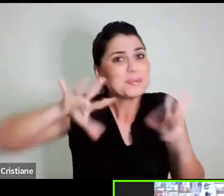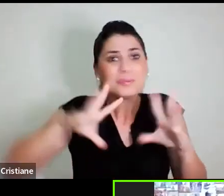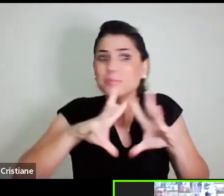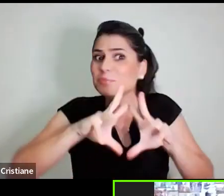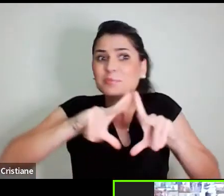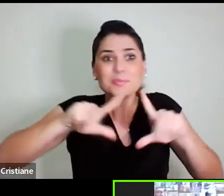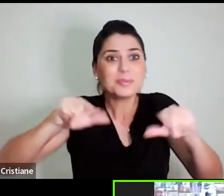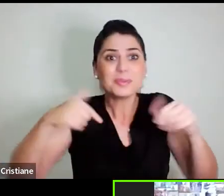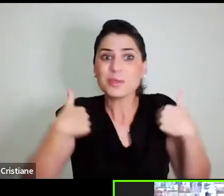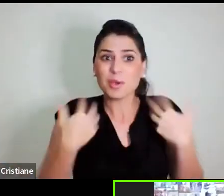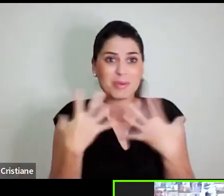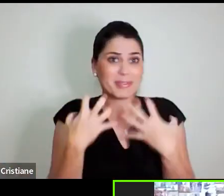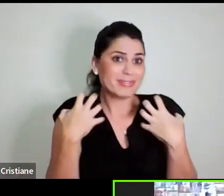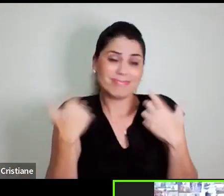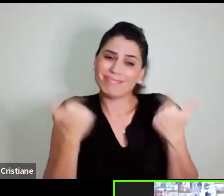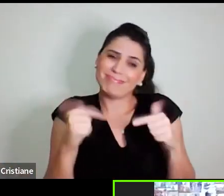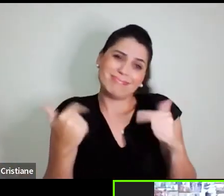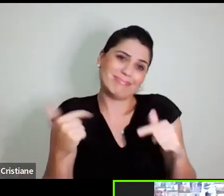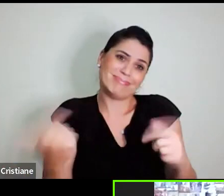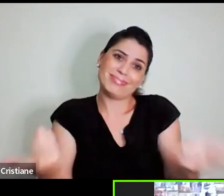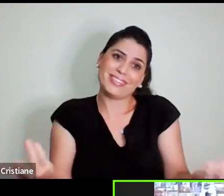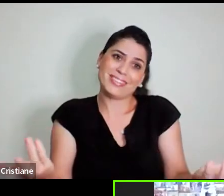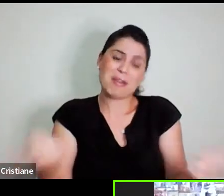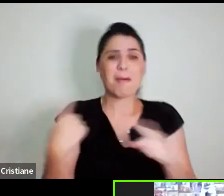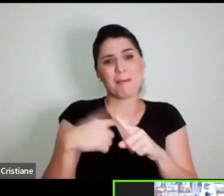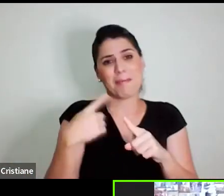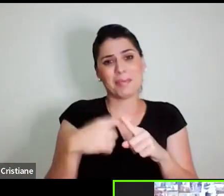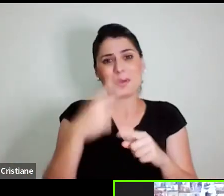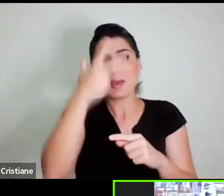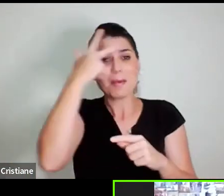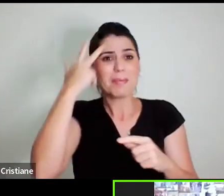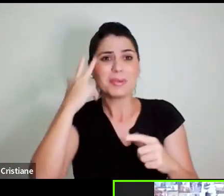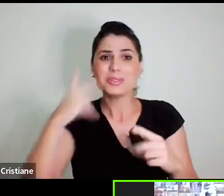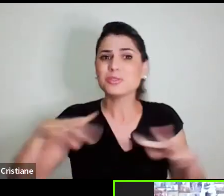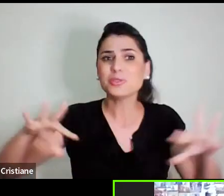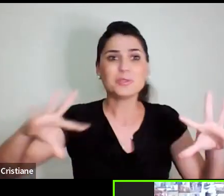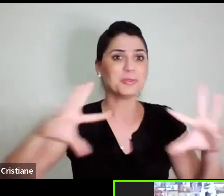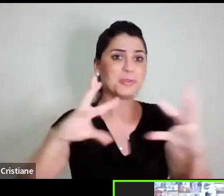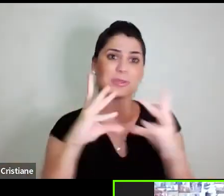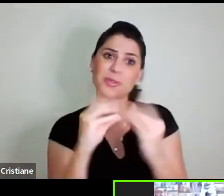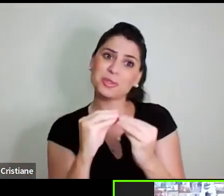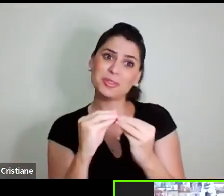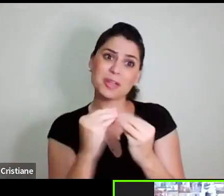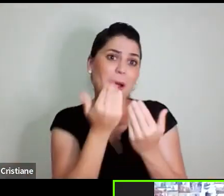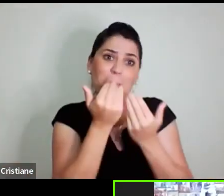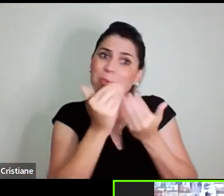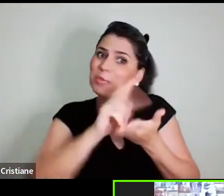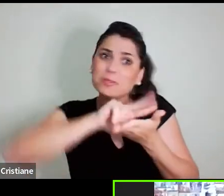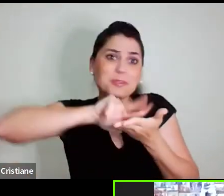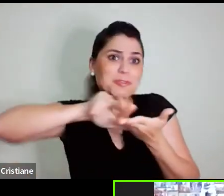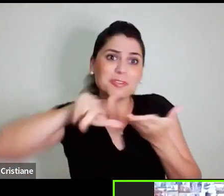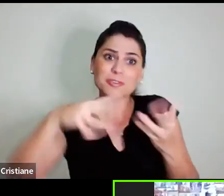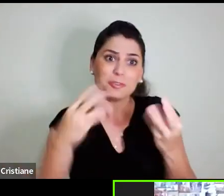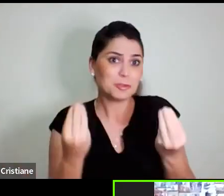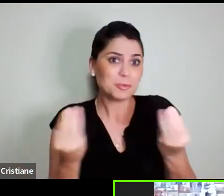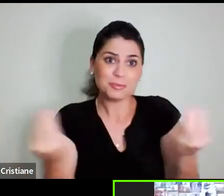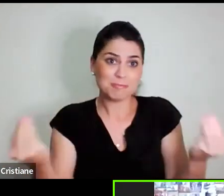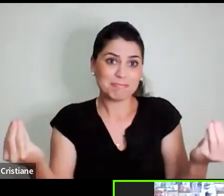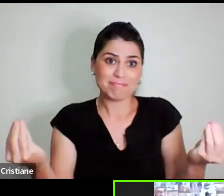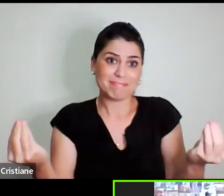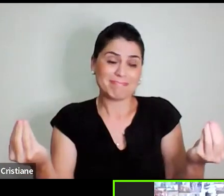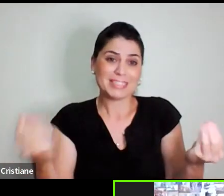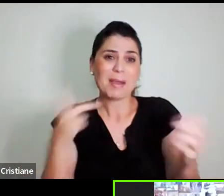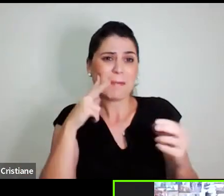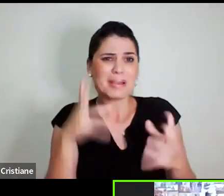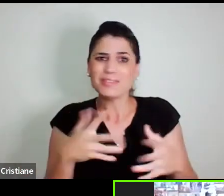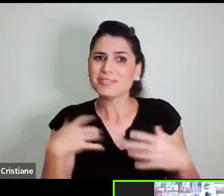porque os demais na família ficam bem, porque aqui em casa todo mundo ficava muito tenso comigo, principalmente